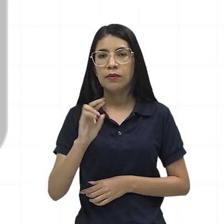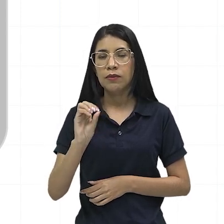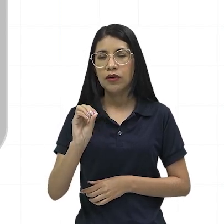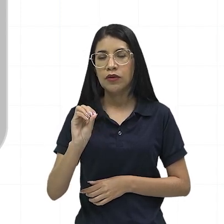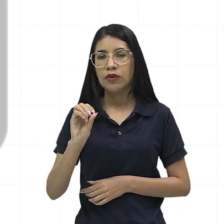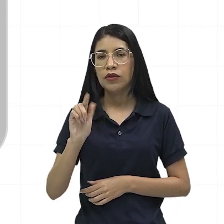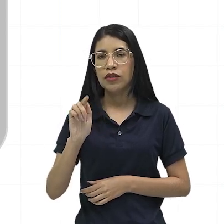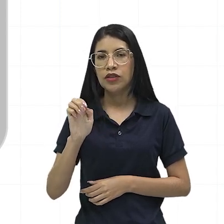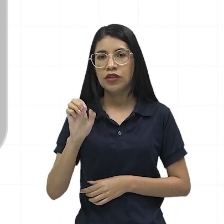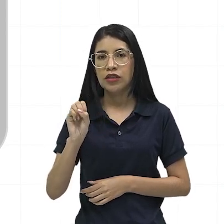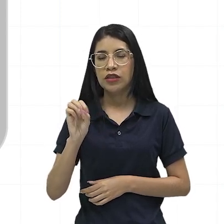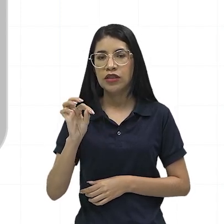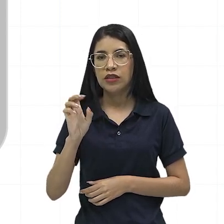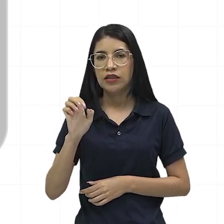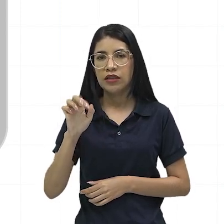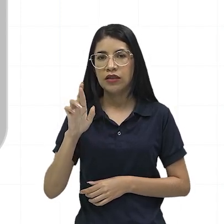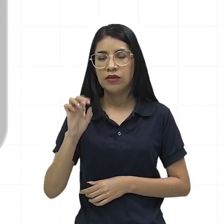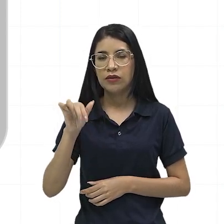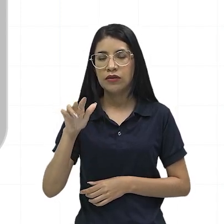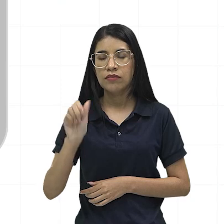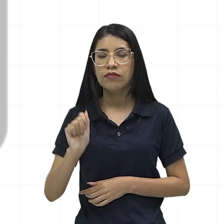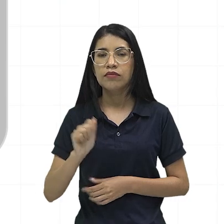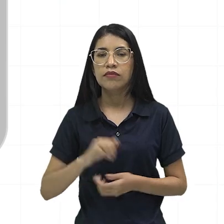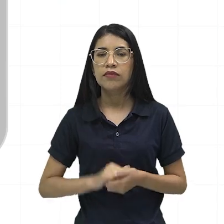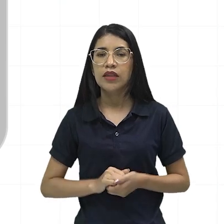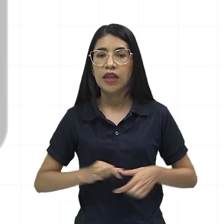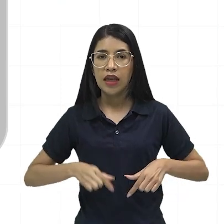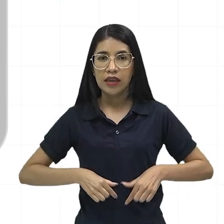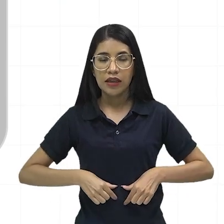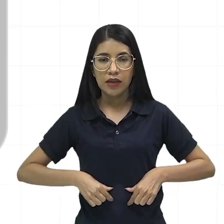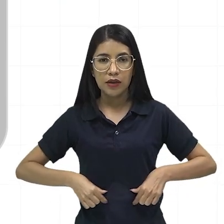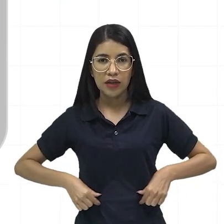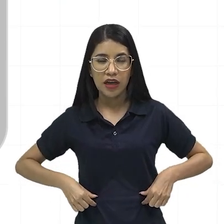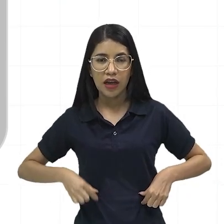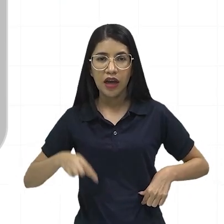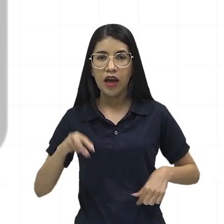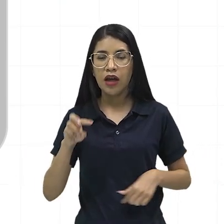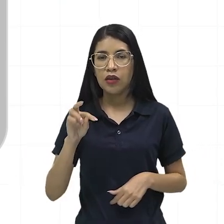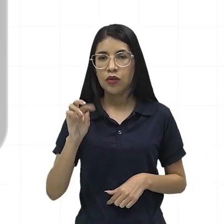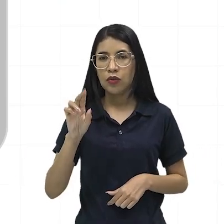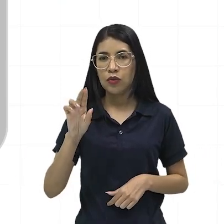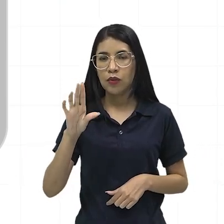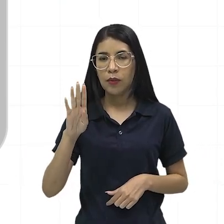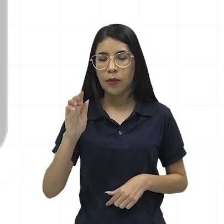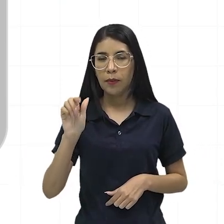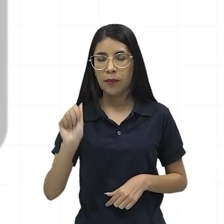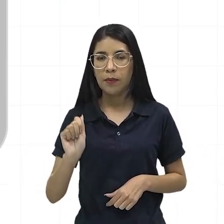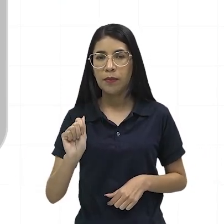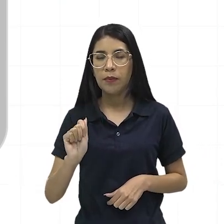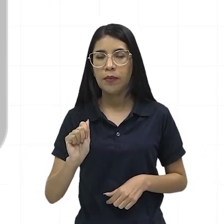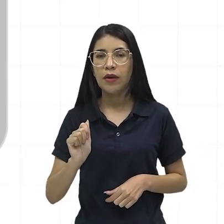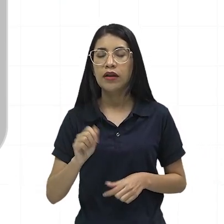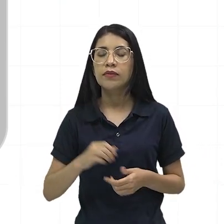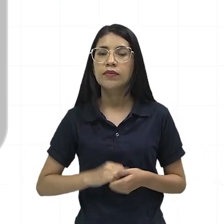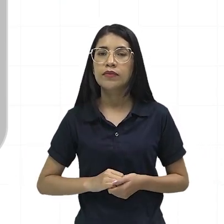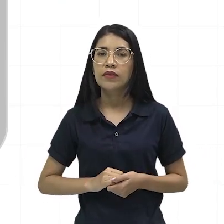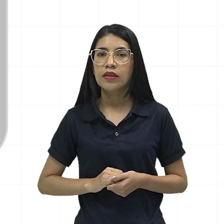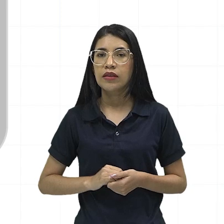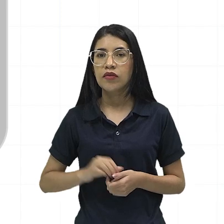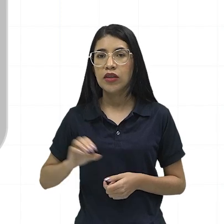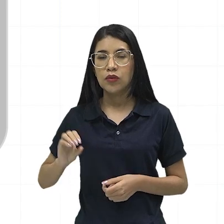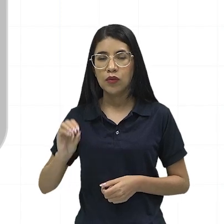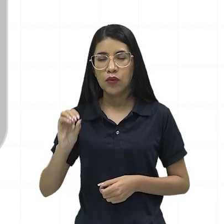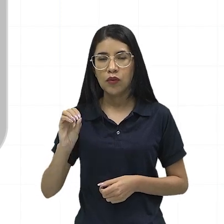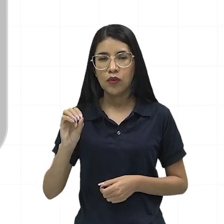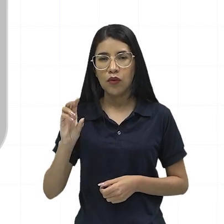tubas uterinas, elas são esses canais que vão levar aí o óvulo até, né, o útero,